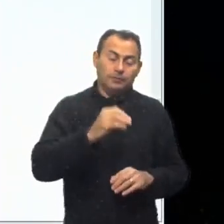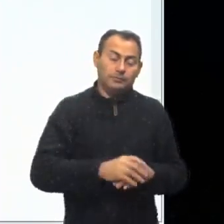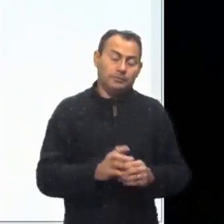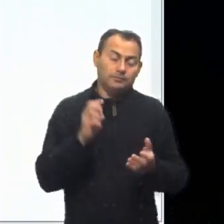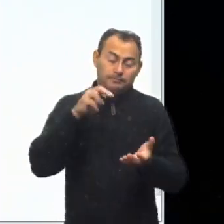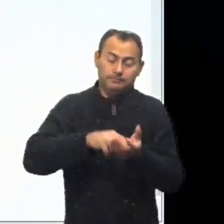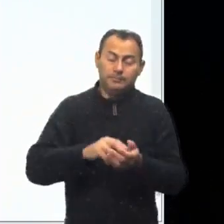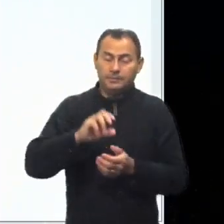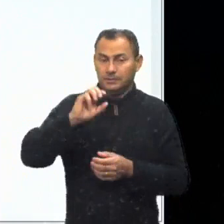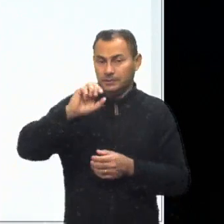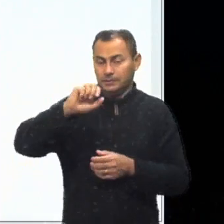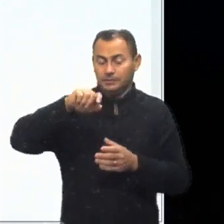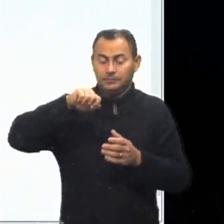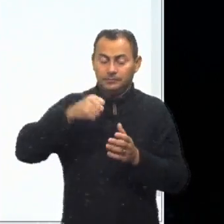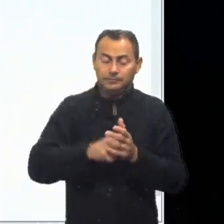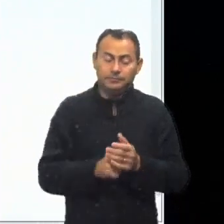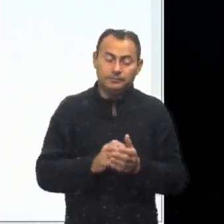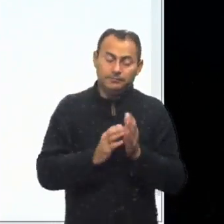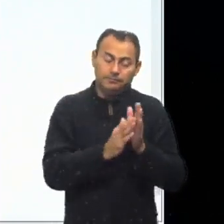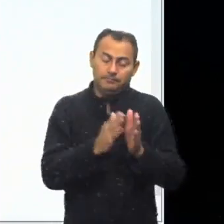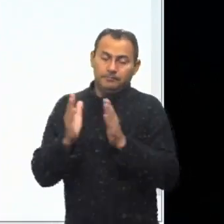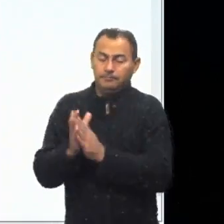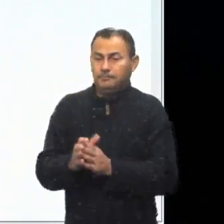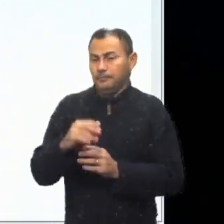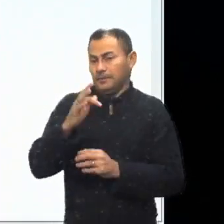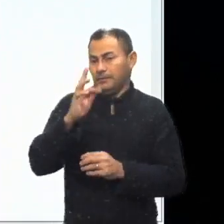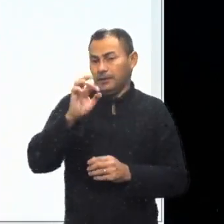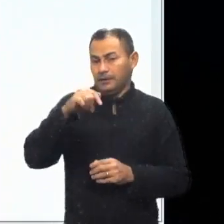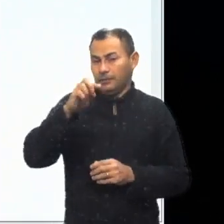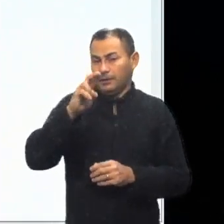frequência, por chaveamento de frequência.